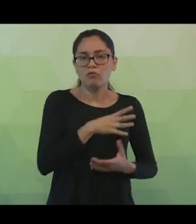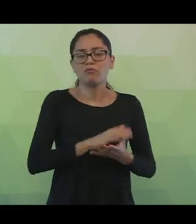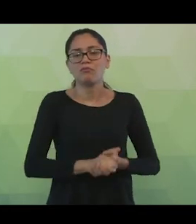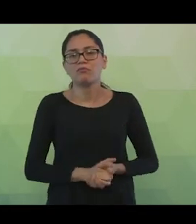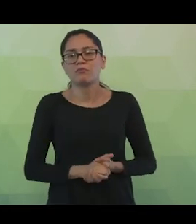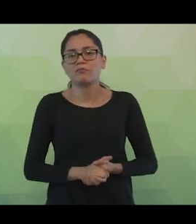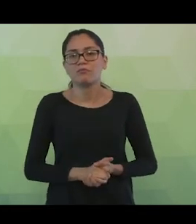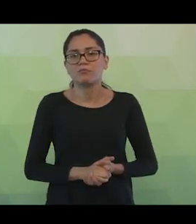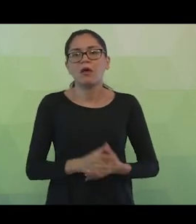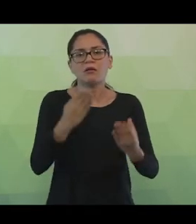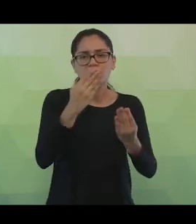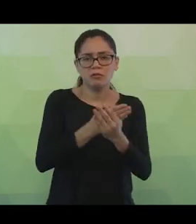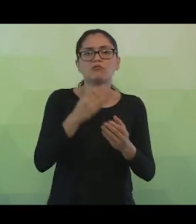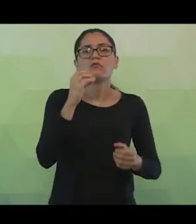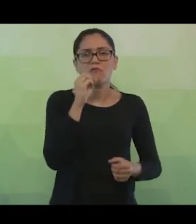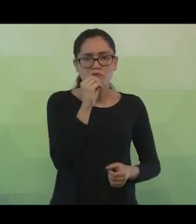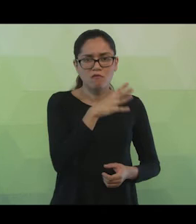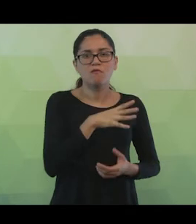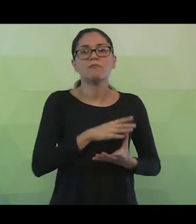arquivo, novo,